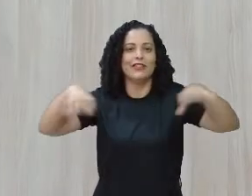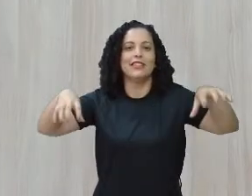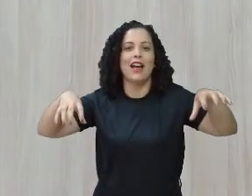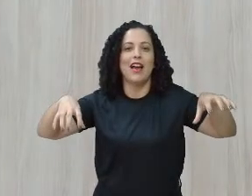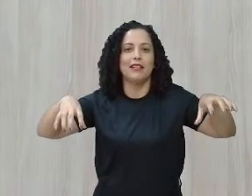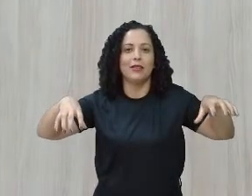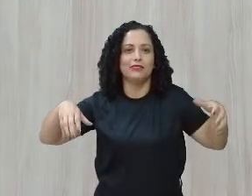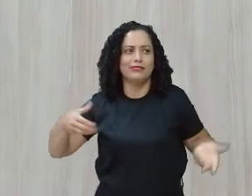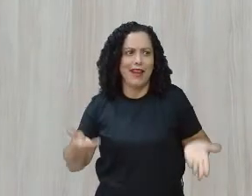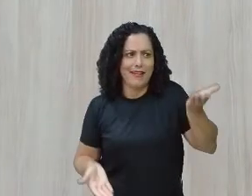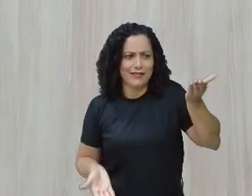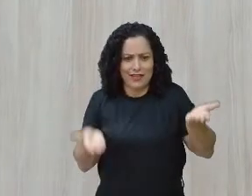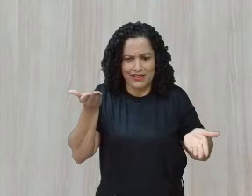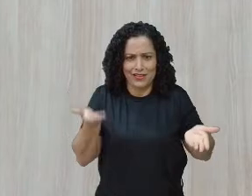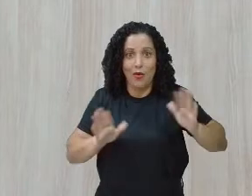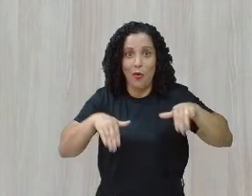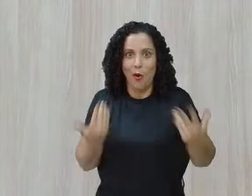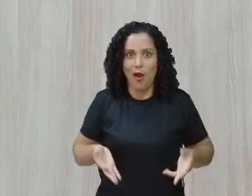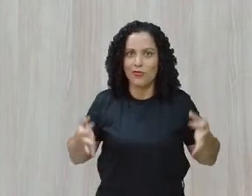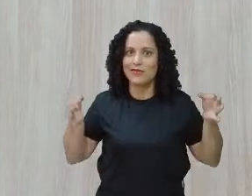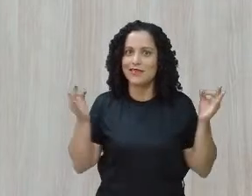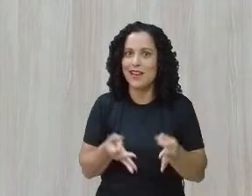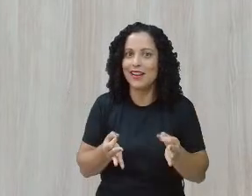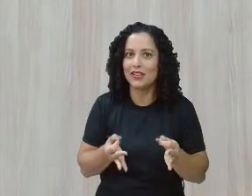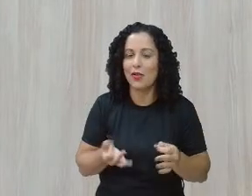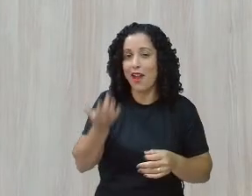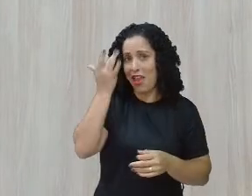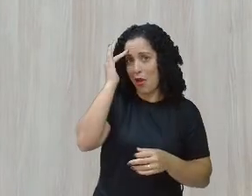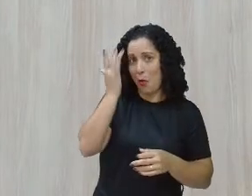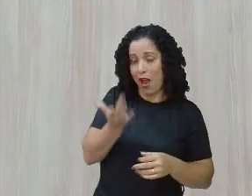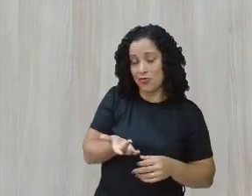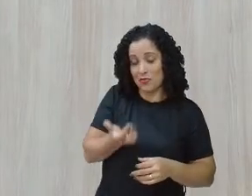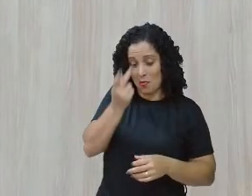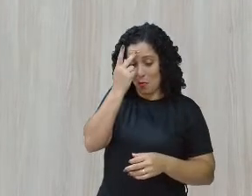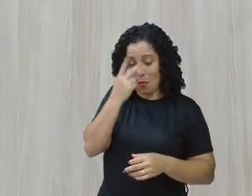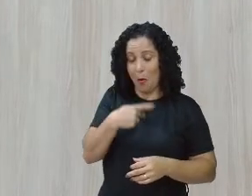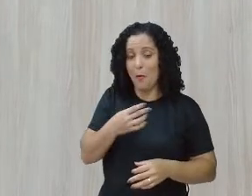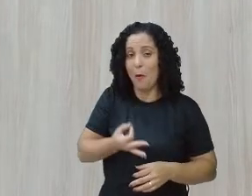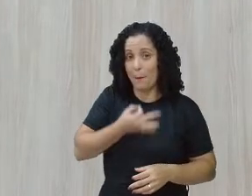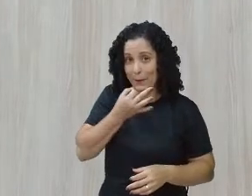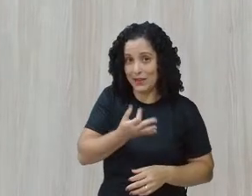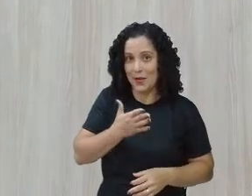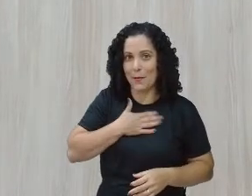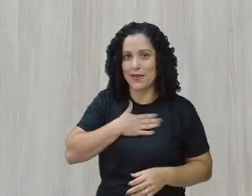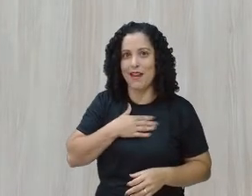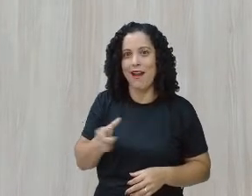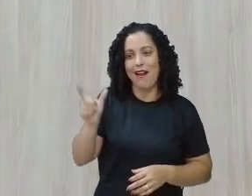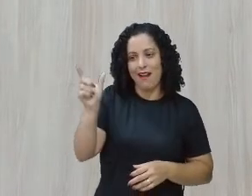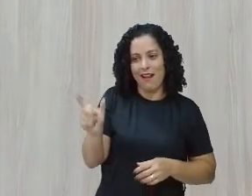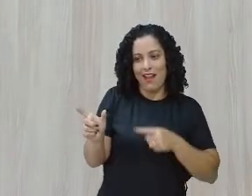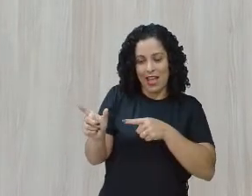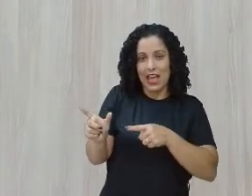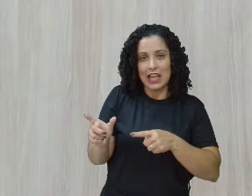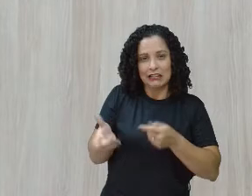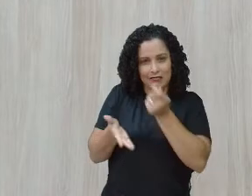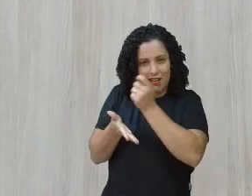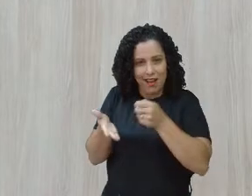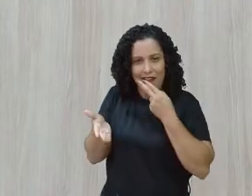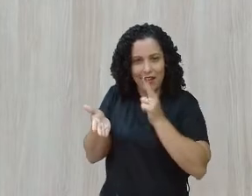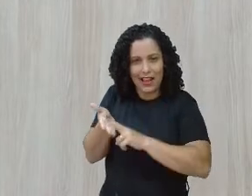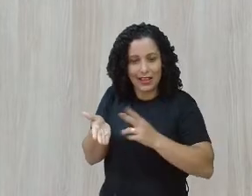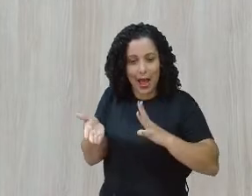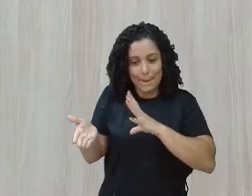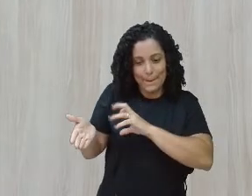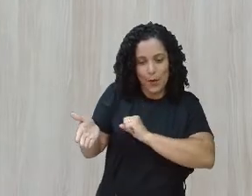dos dois que está mais correto? Eu acho, na minha humilde opinião, que quem se arrisca vive a vida melhor, né? Consegue